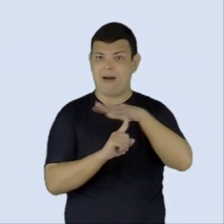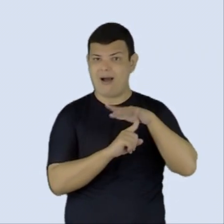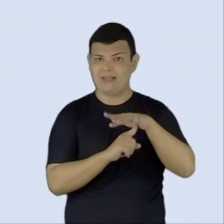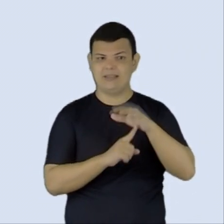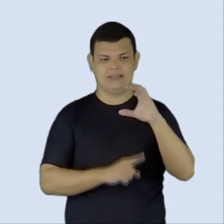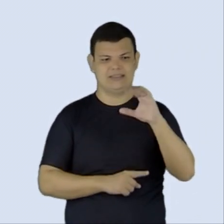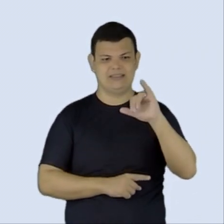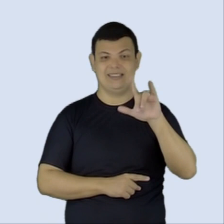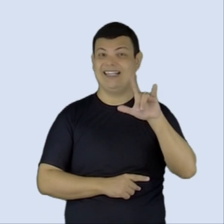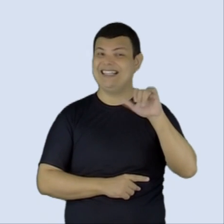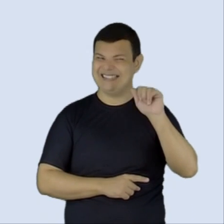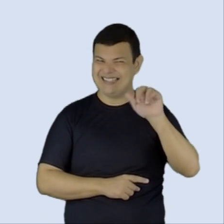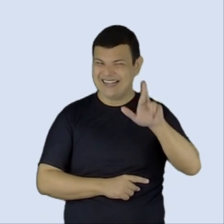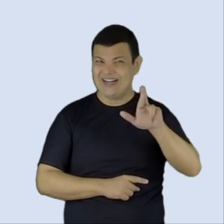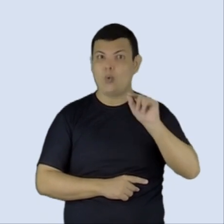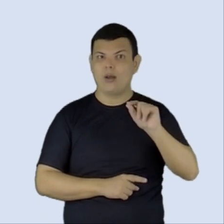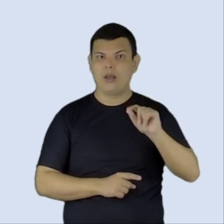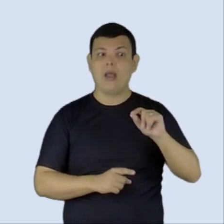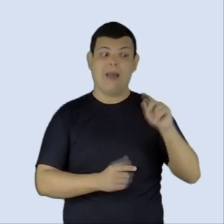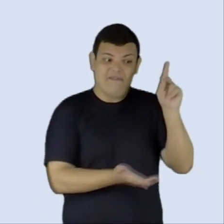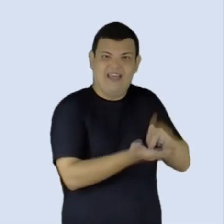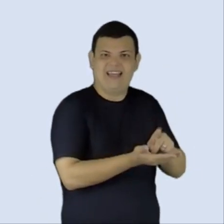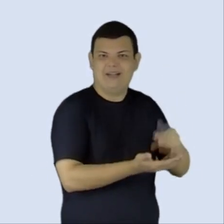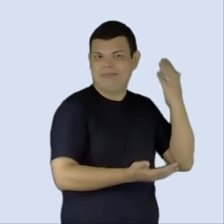mata original.